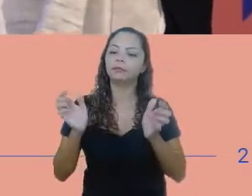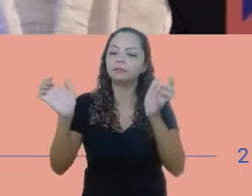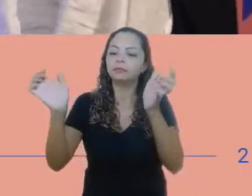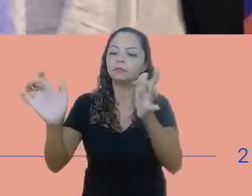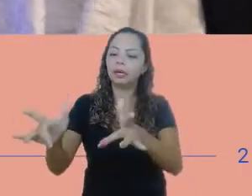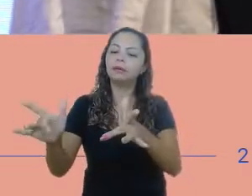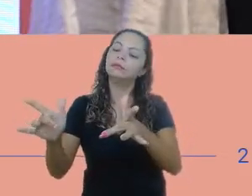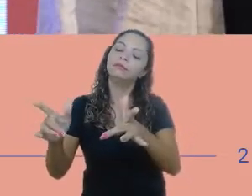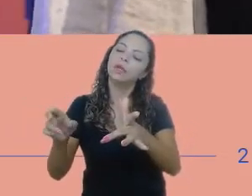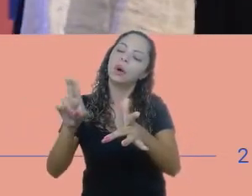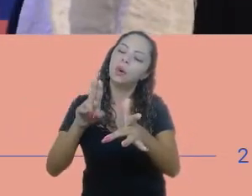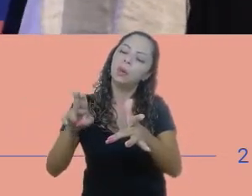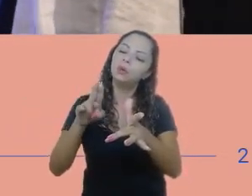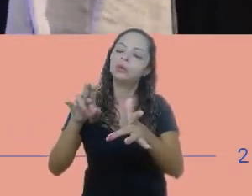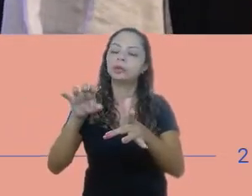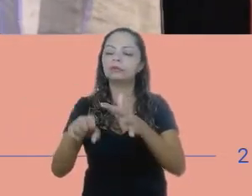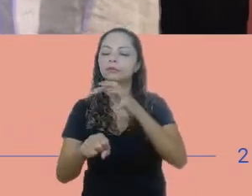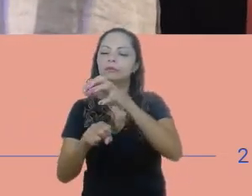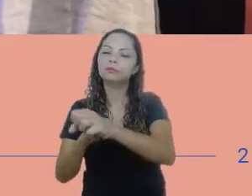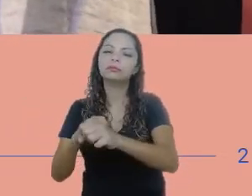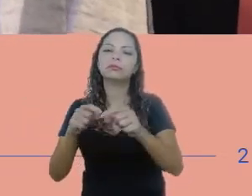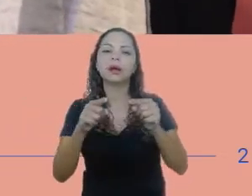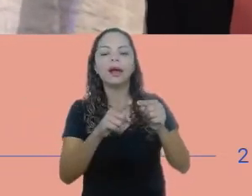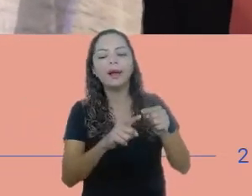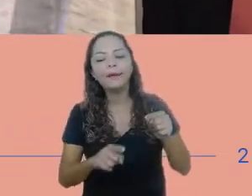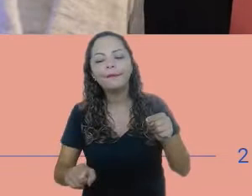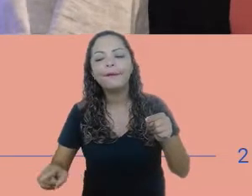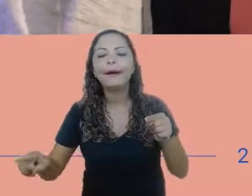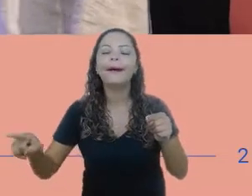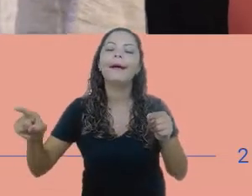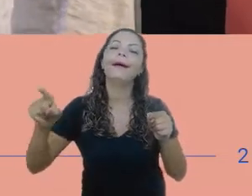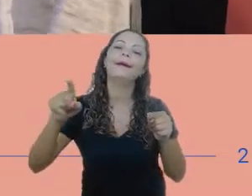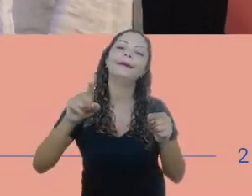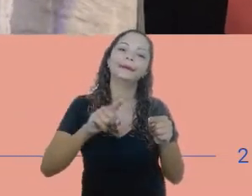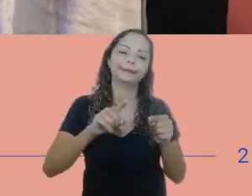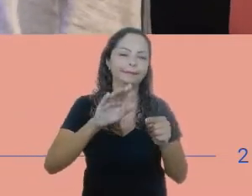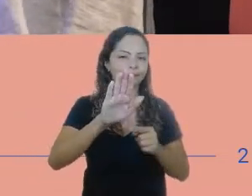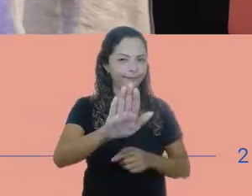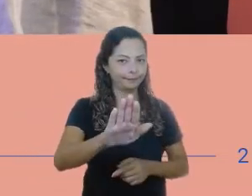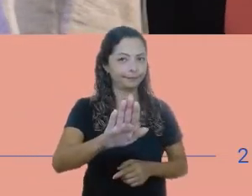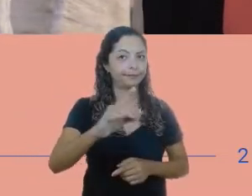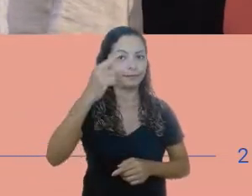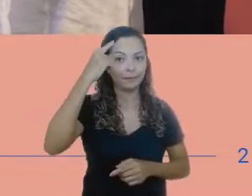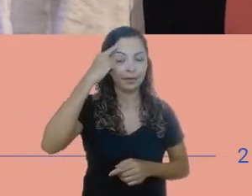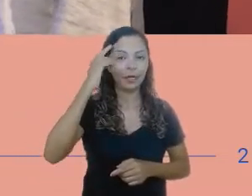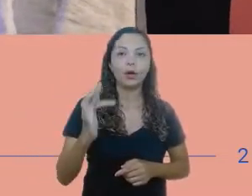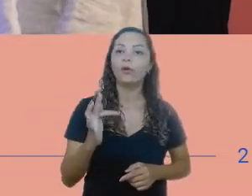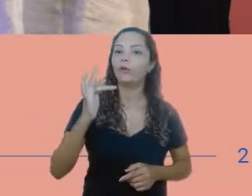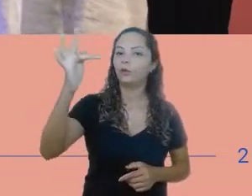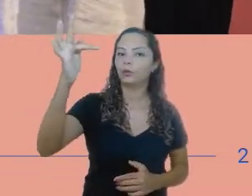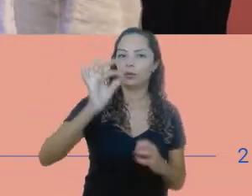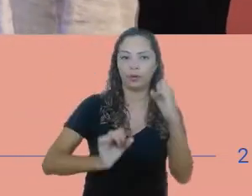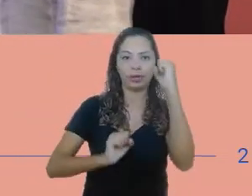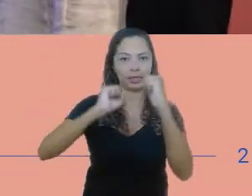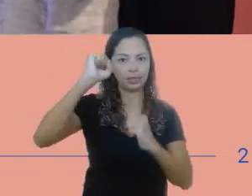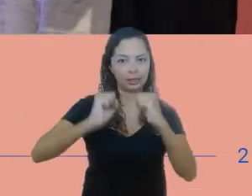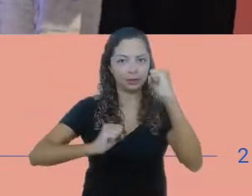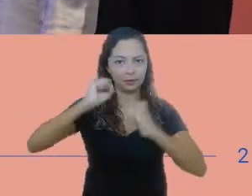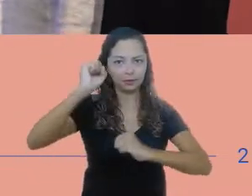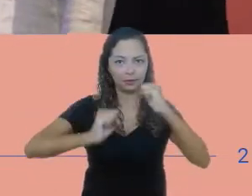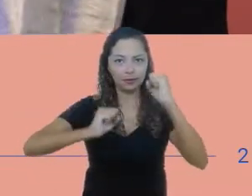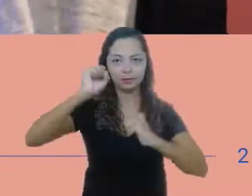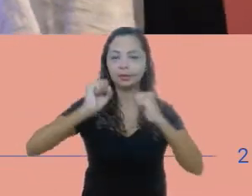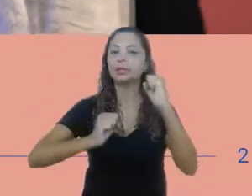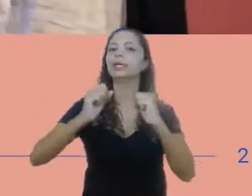no futuro é interessante se a gente vai caminhar para uma indústria e uma produção que vai fazer produtos cada vez mais